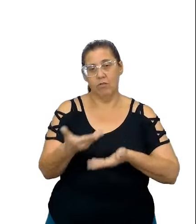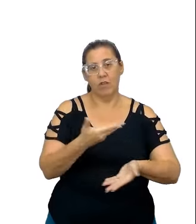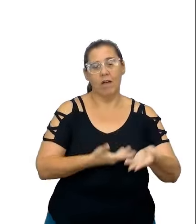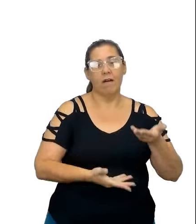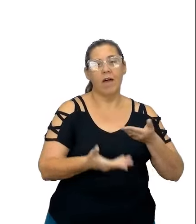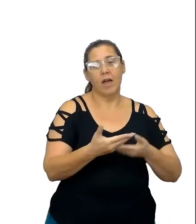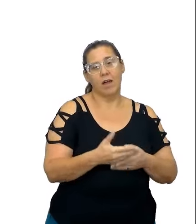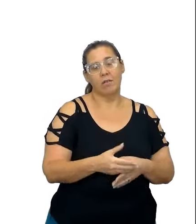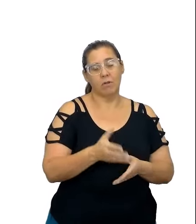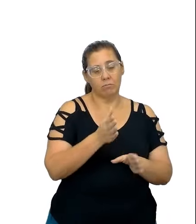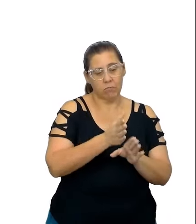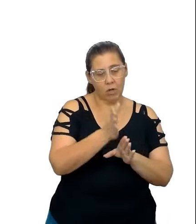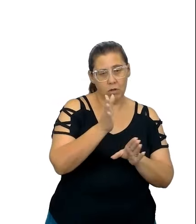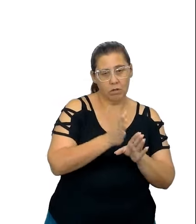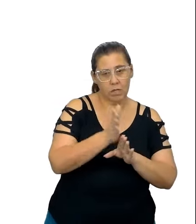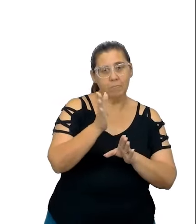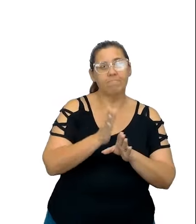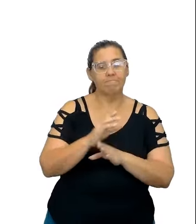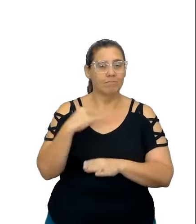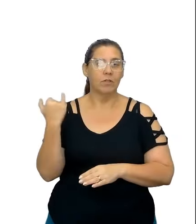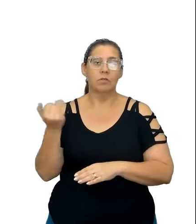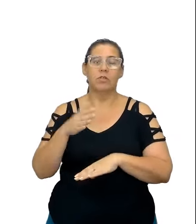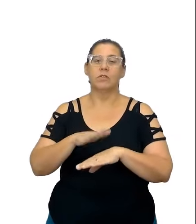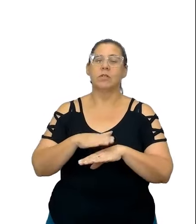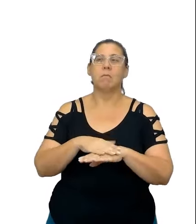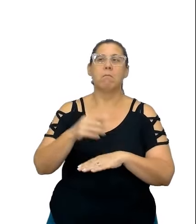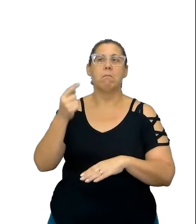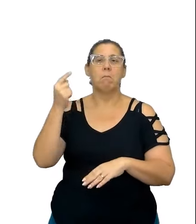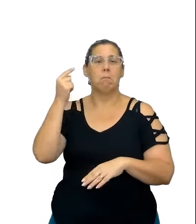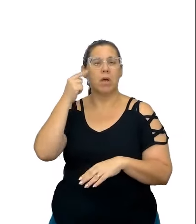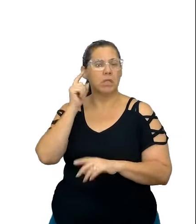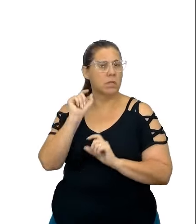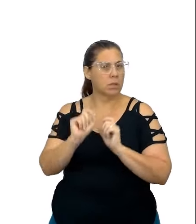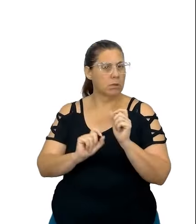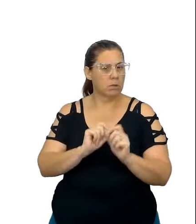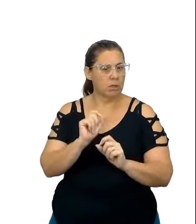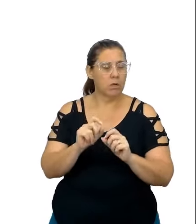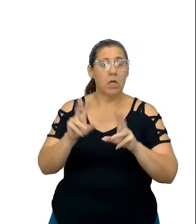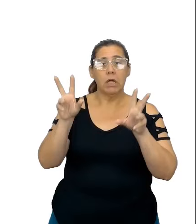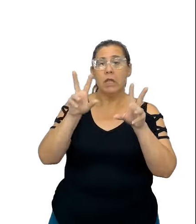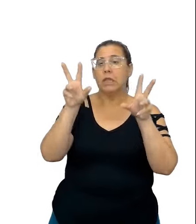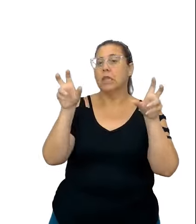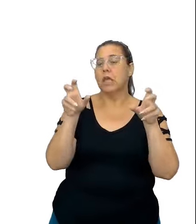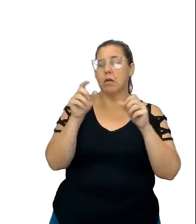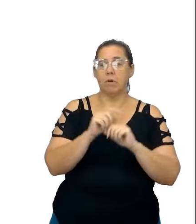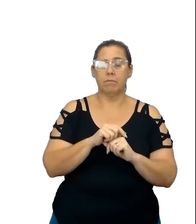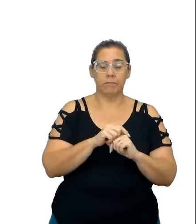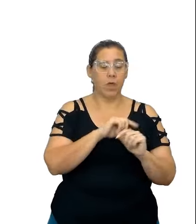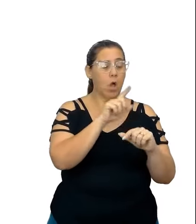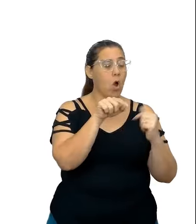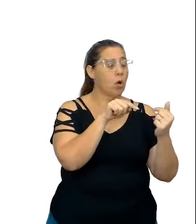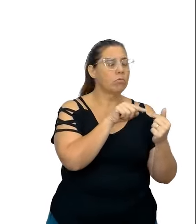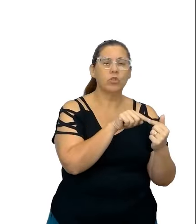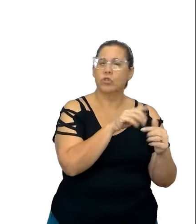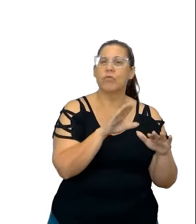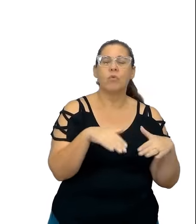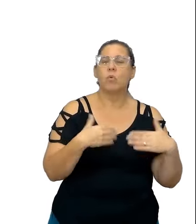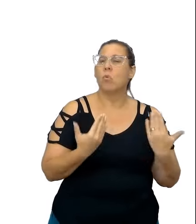acordo com as orientações, é importante que ele produza, levando em consideração o quê? Tema, objetivo do